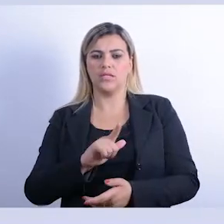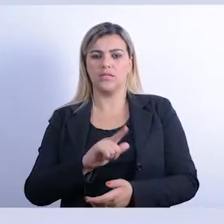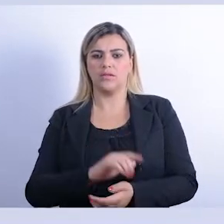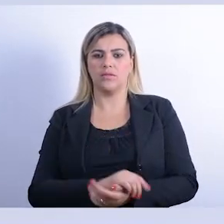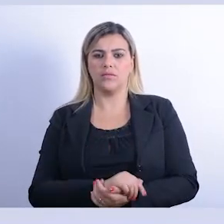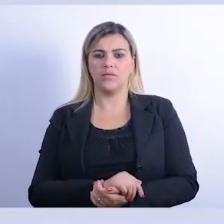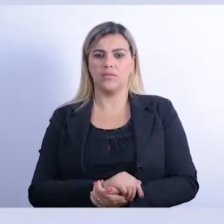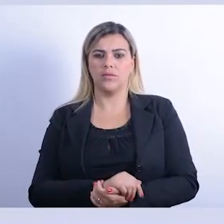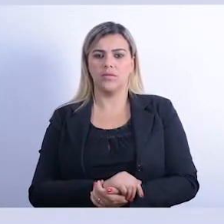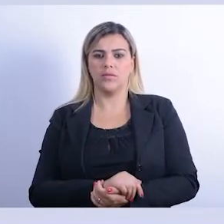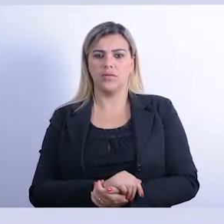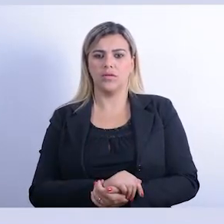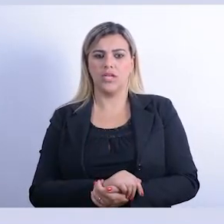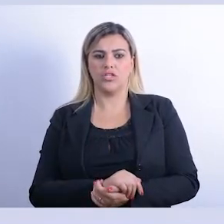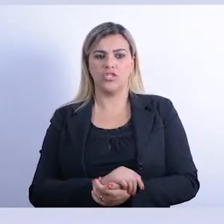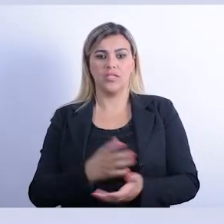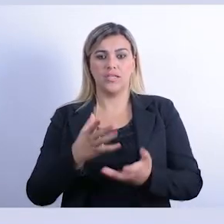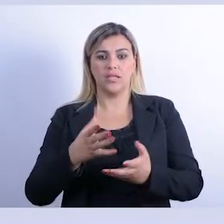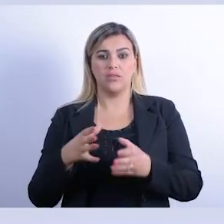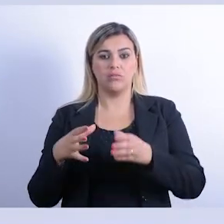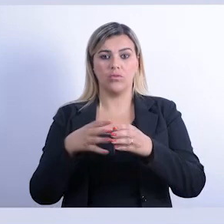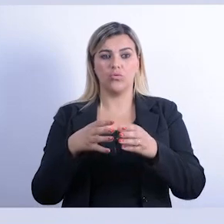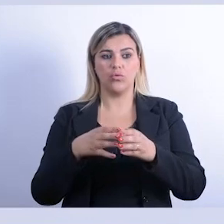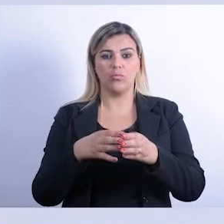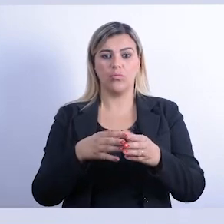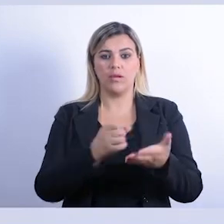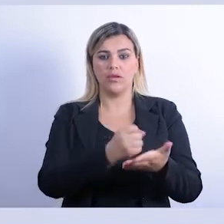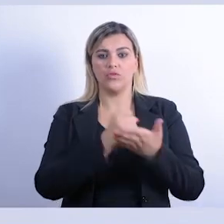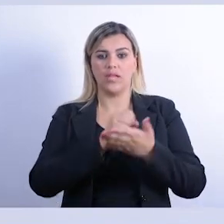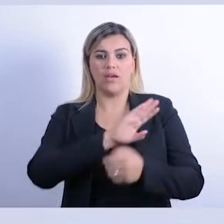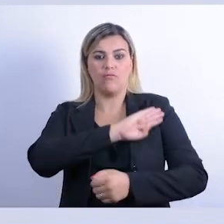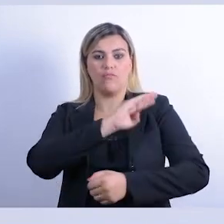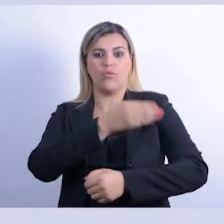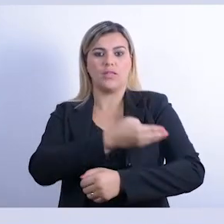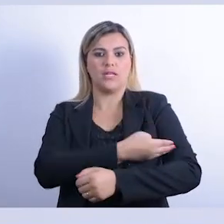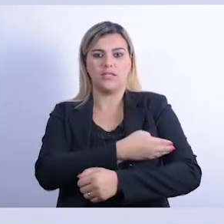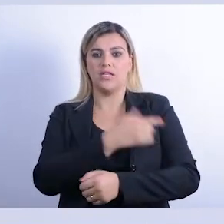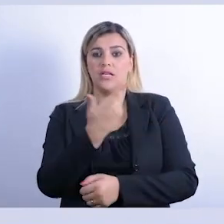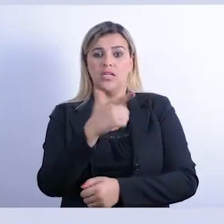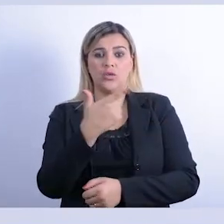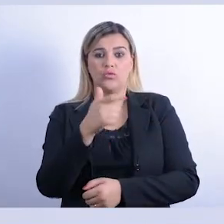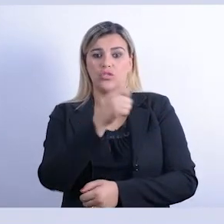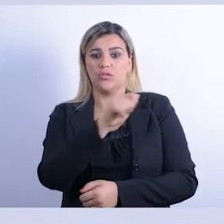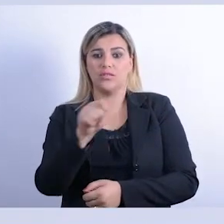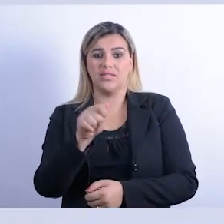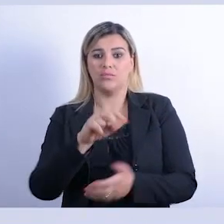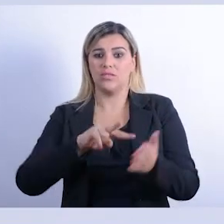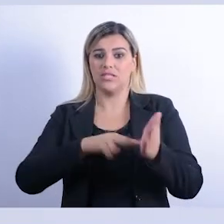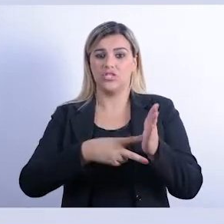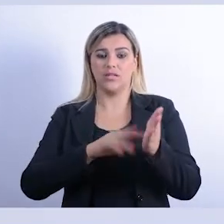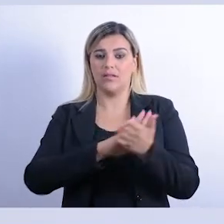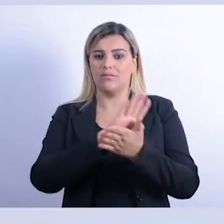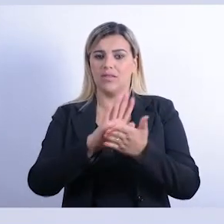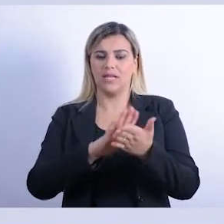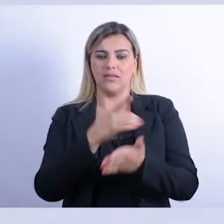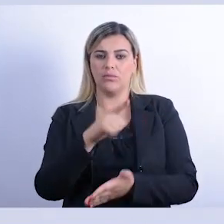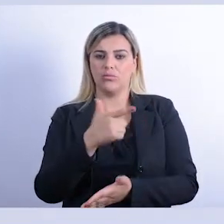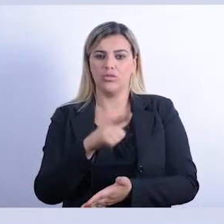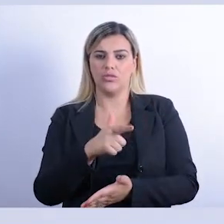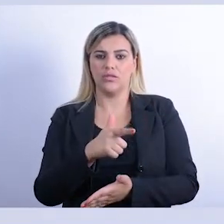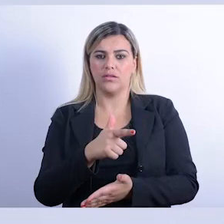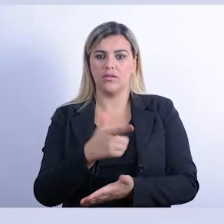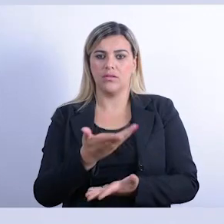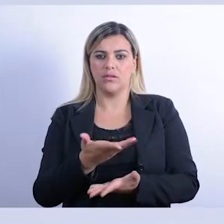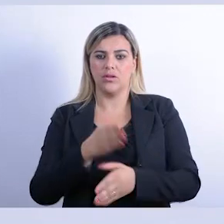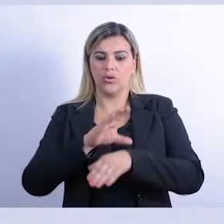era conseguir alguma entidade representativa, né? Não tinha nenhuma, não tinha conselho, não tinha sindicato, não tinha